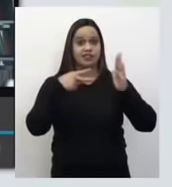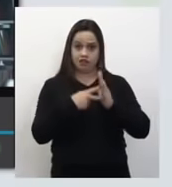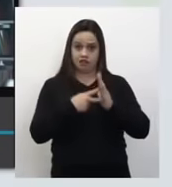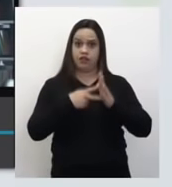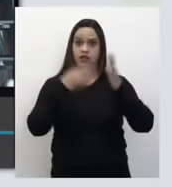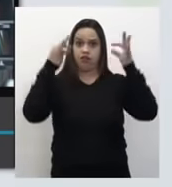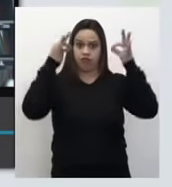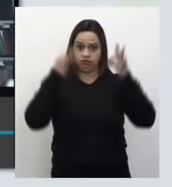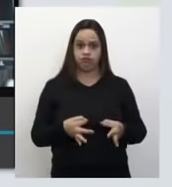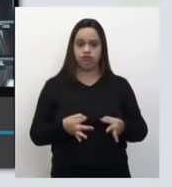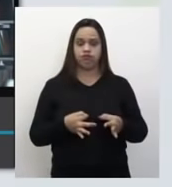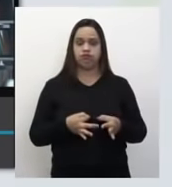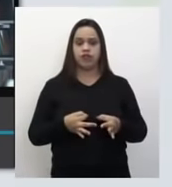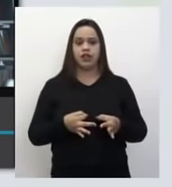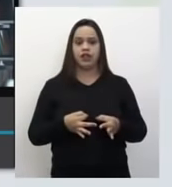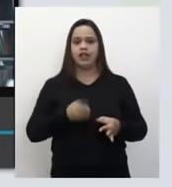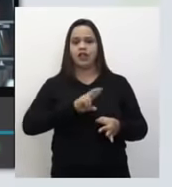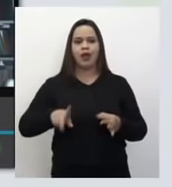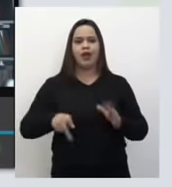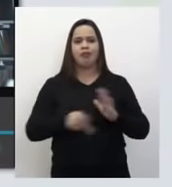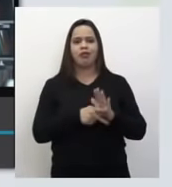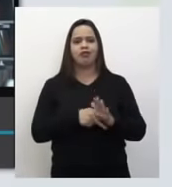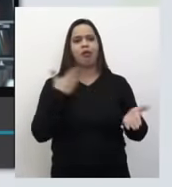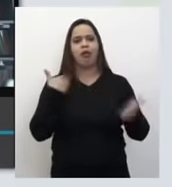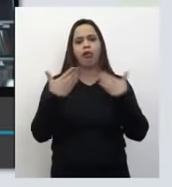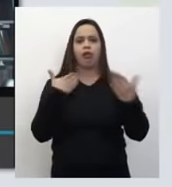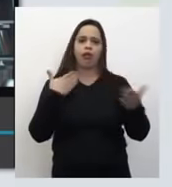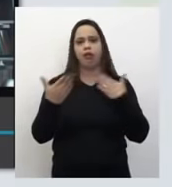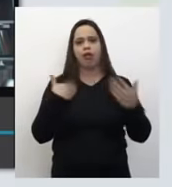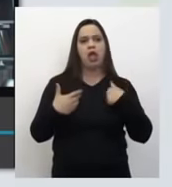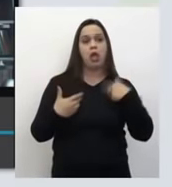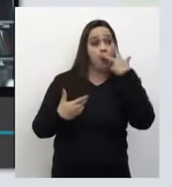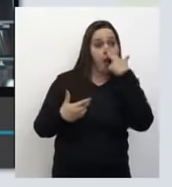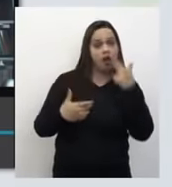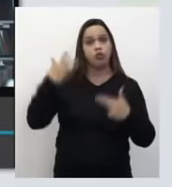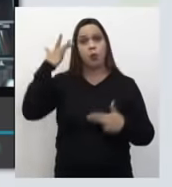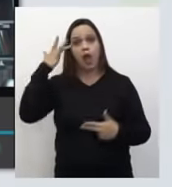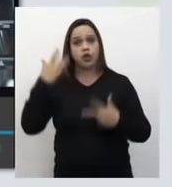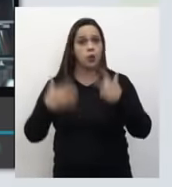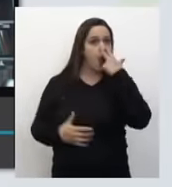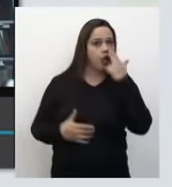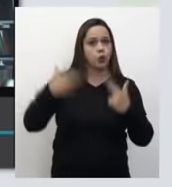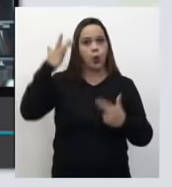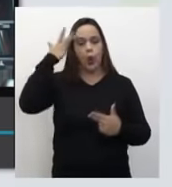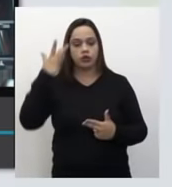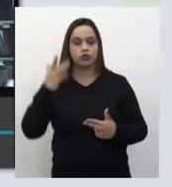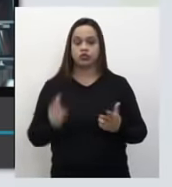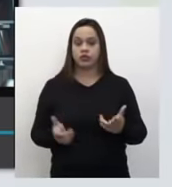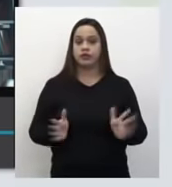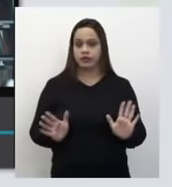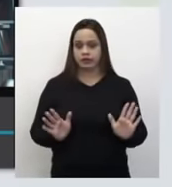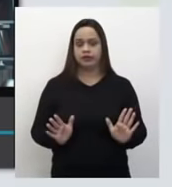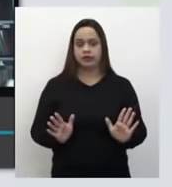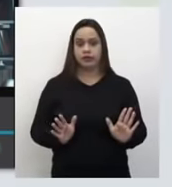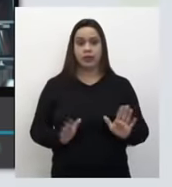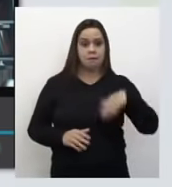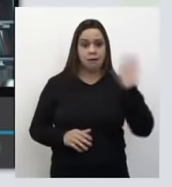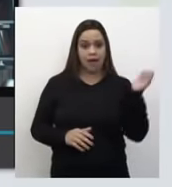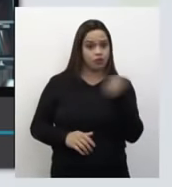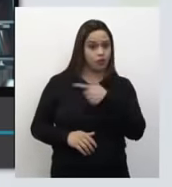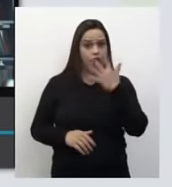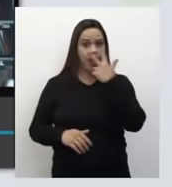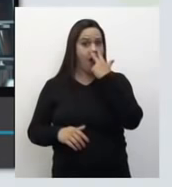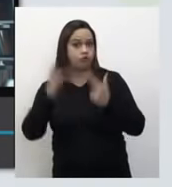de um jeito que aquela conversa não seja só papo fora. Porque eu acho isso, eu acho aquilo, sei lá o quê. Não, além desse acho, o que você gostaria